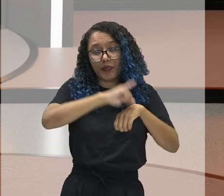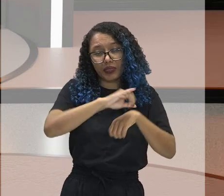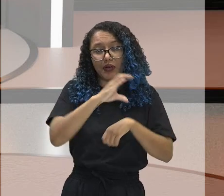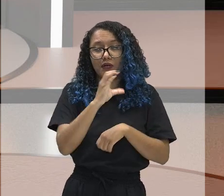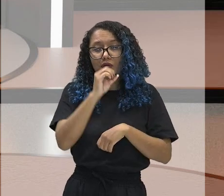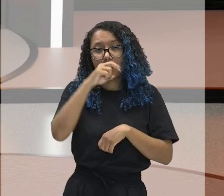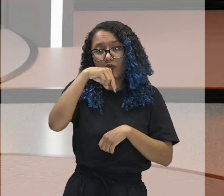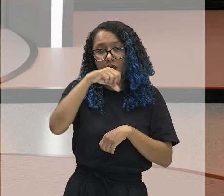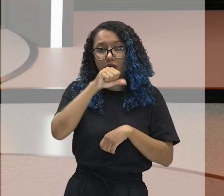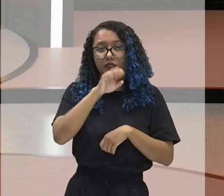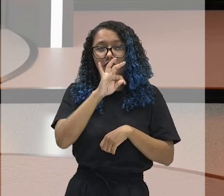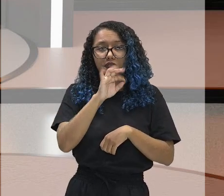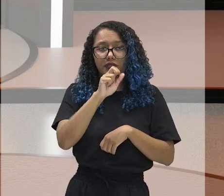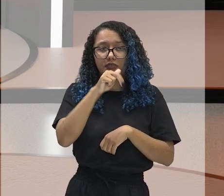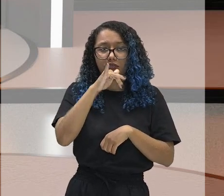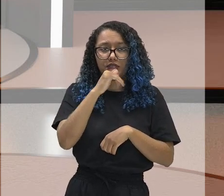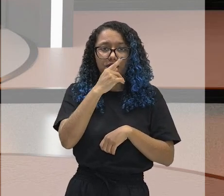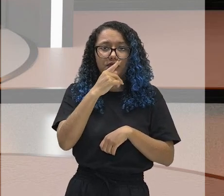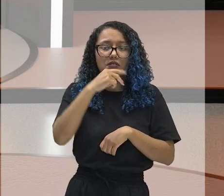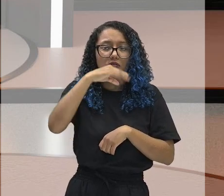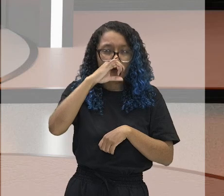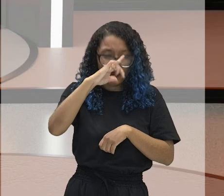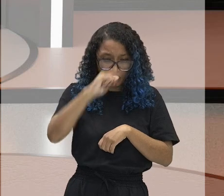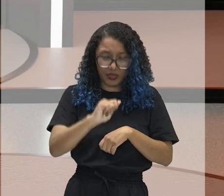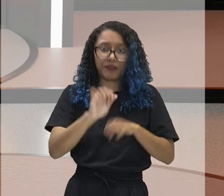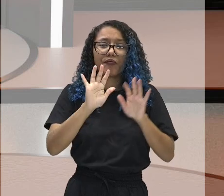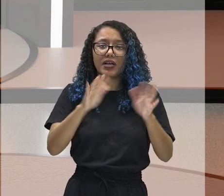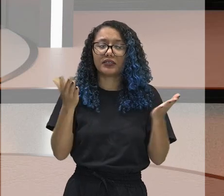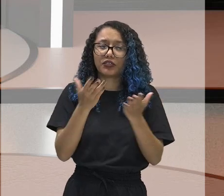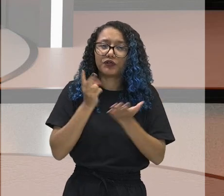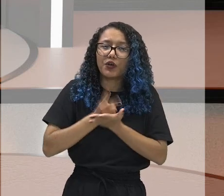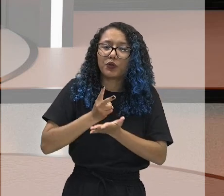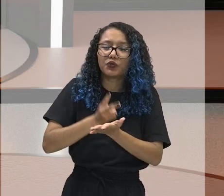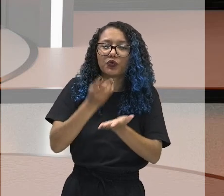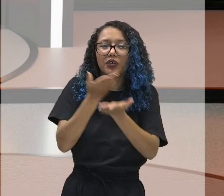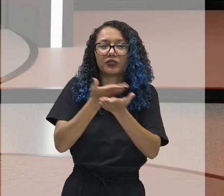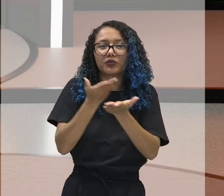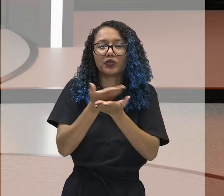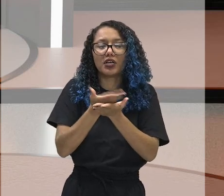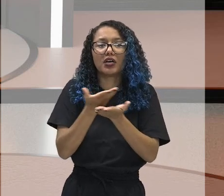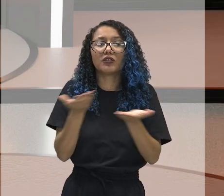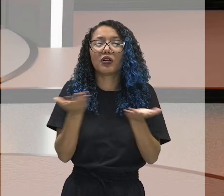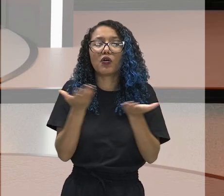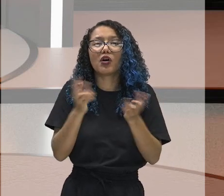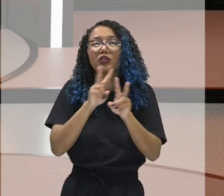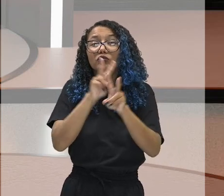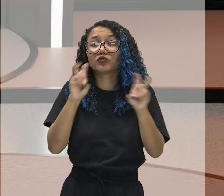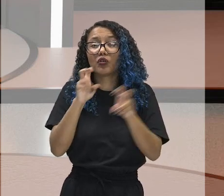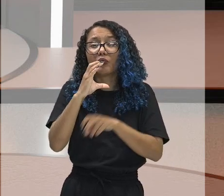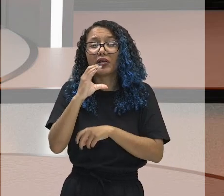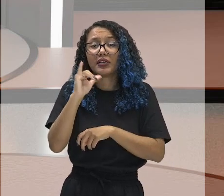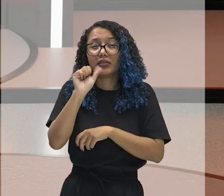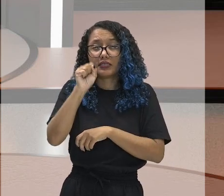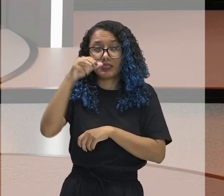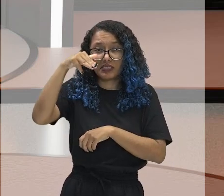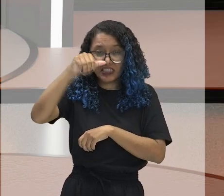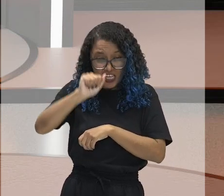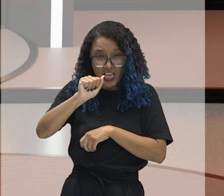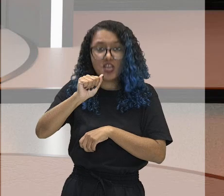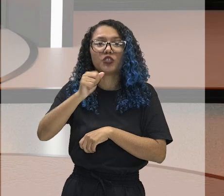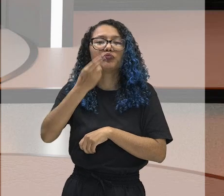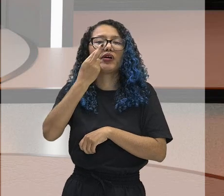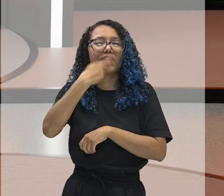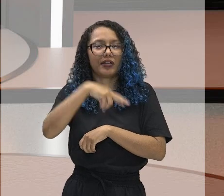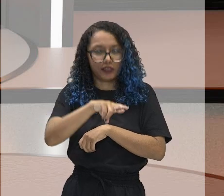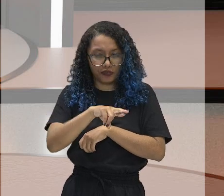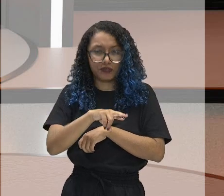Constantinopla. Mas vamos então adentrar e navegar um pouquinho mais sobre o cisma religioso, o cisma do Ocidente, que foi quando